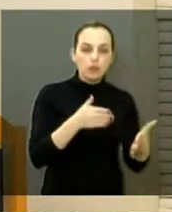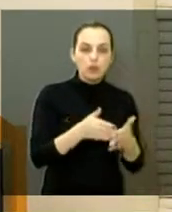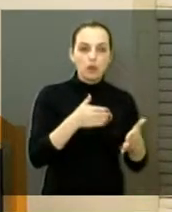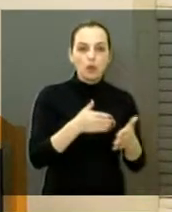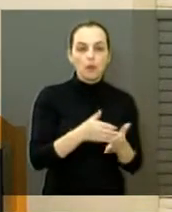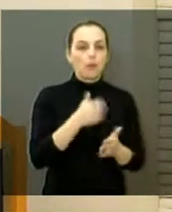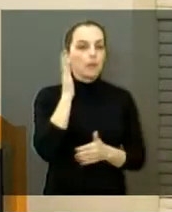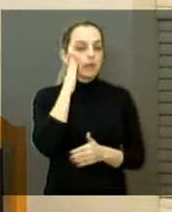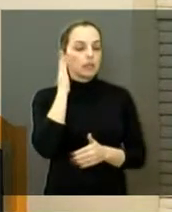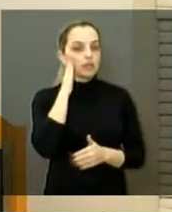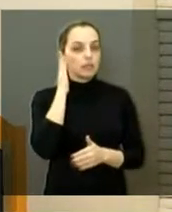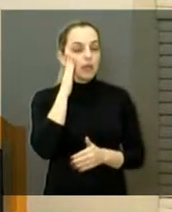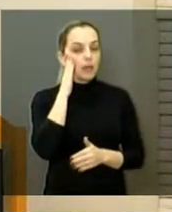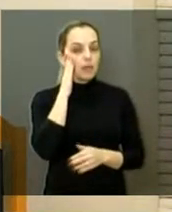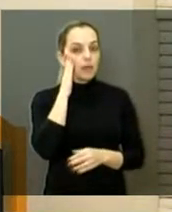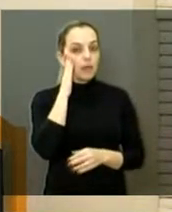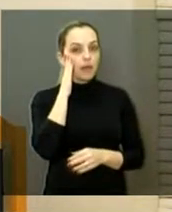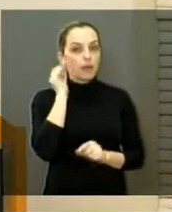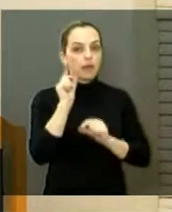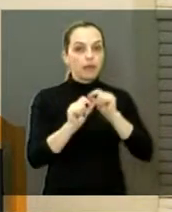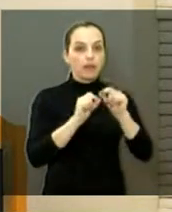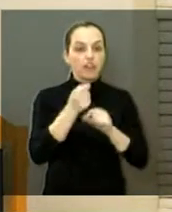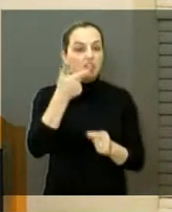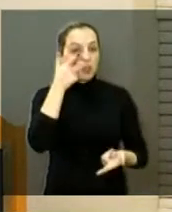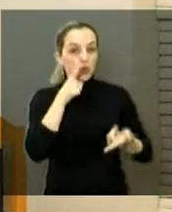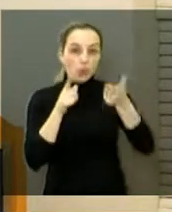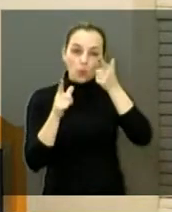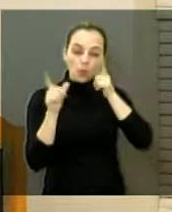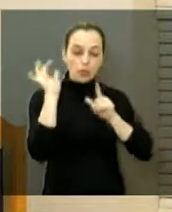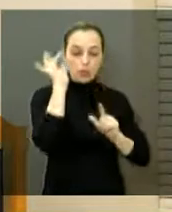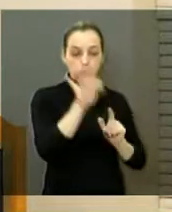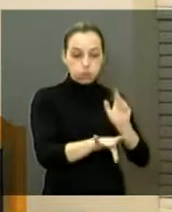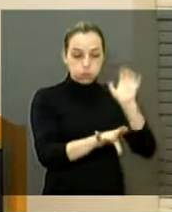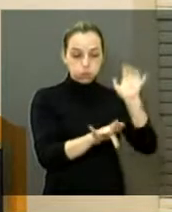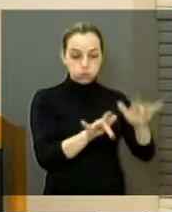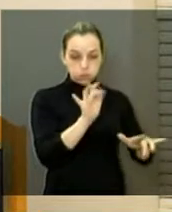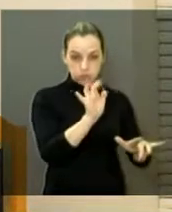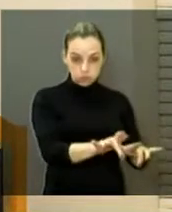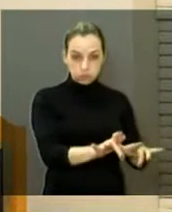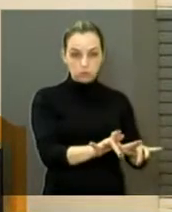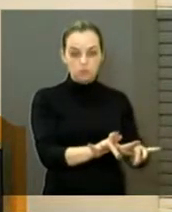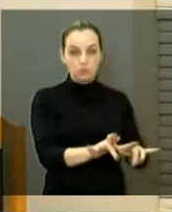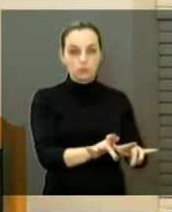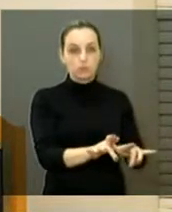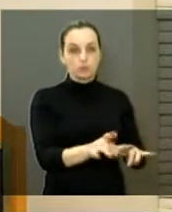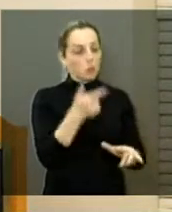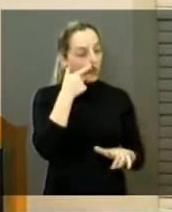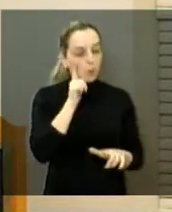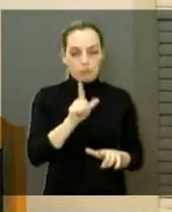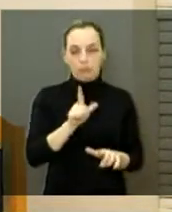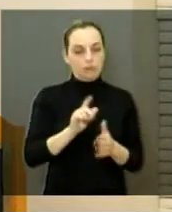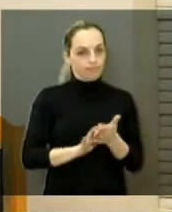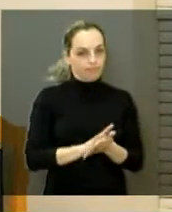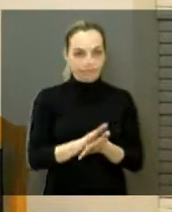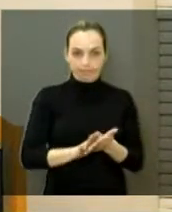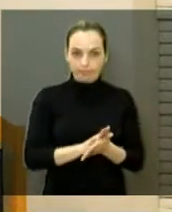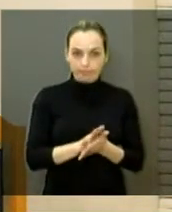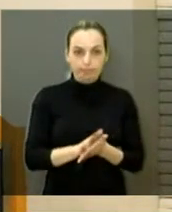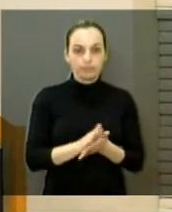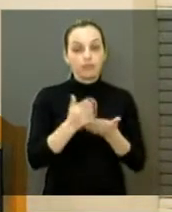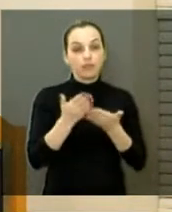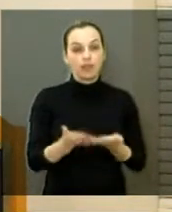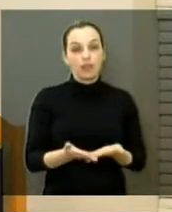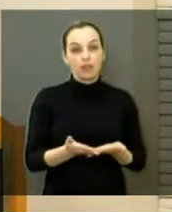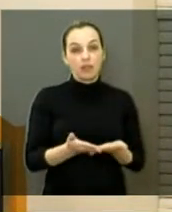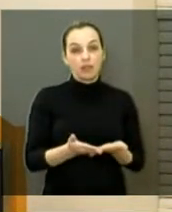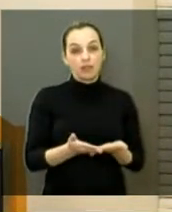saber essa informação do não conseguir fazer o descarte. A pessoa não está conseguindo. Aí, veja só, olha só, os